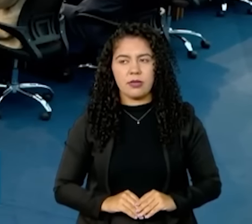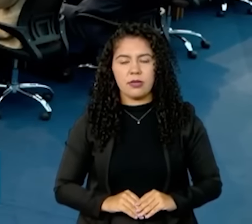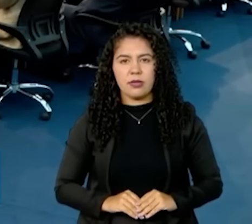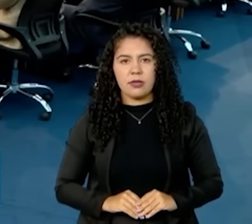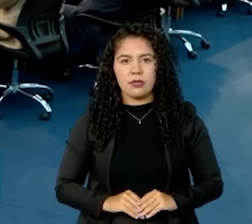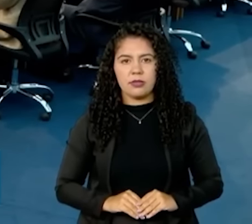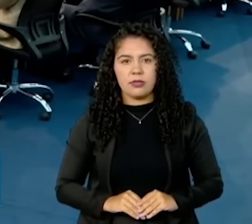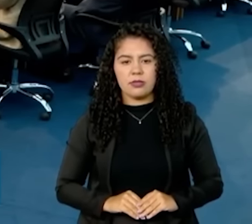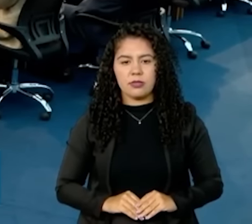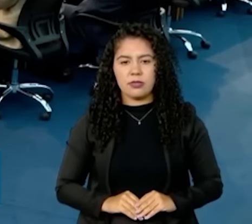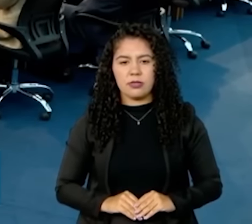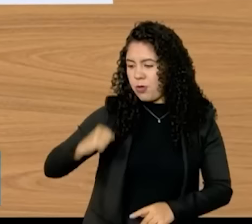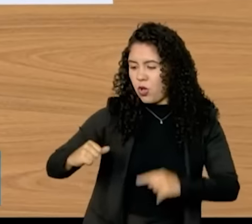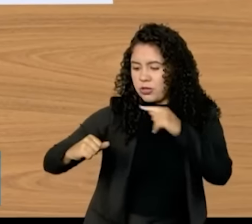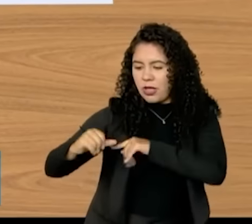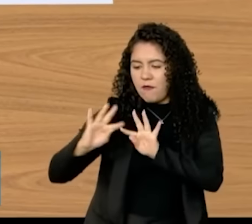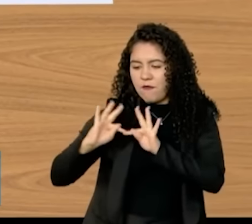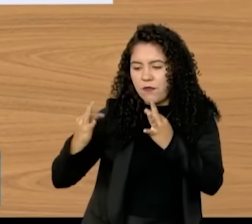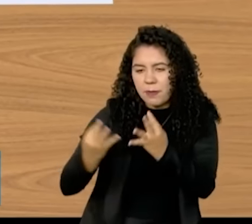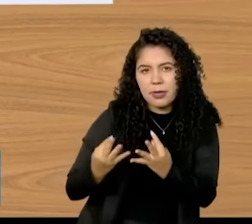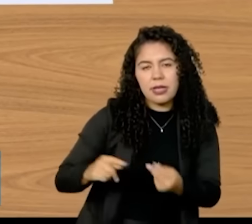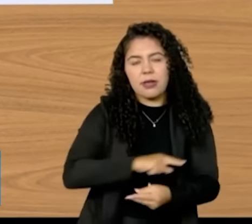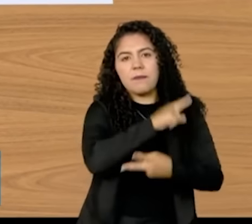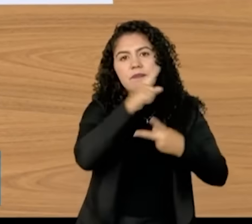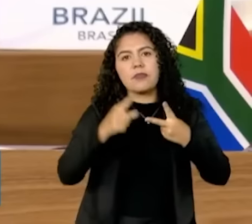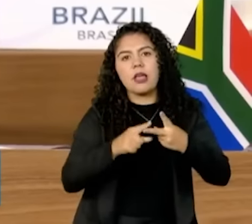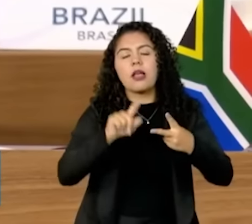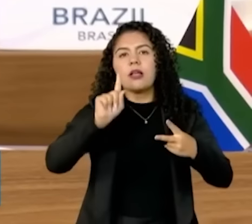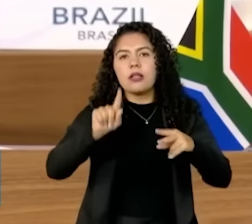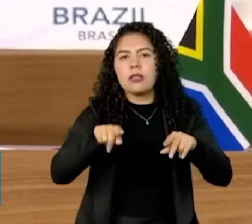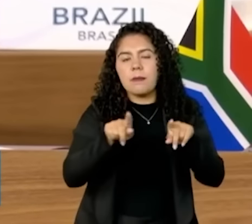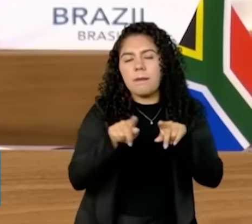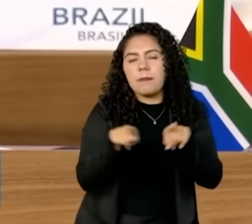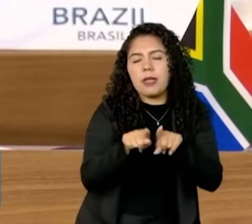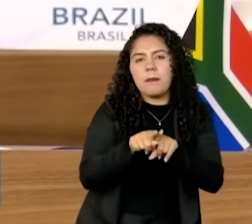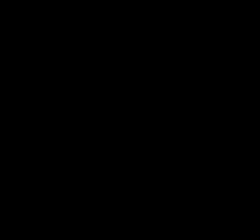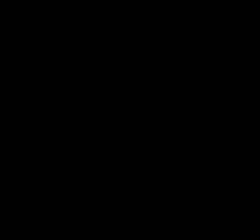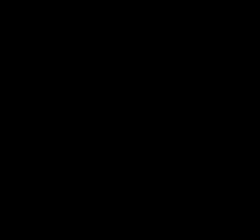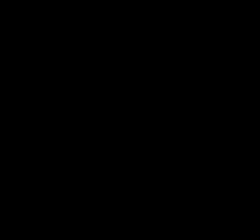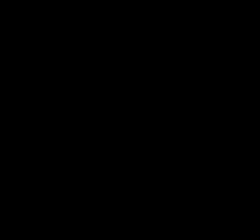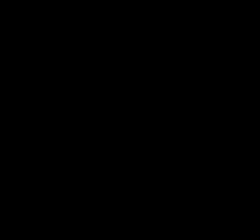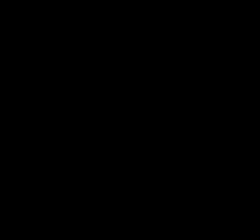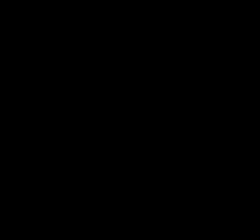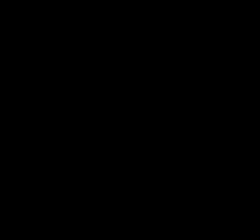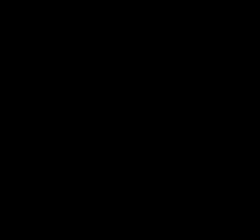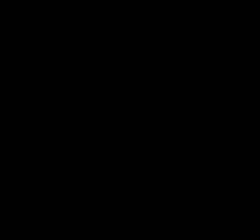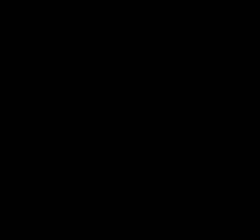único dos 19 países que fazem parte do G20 que não aderiram à aliança até o momento.